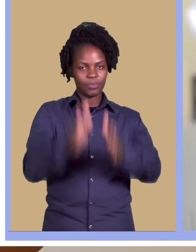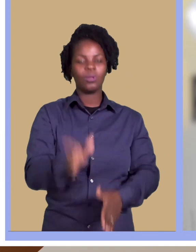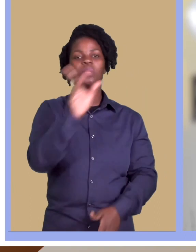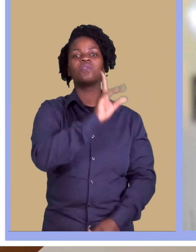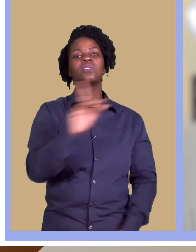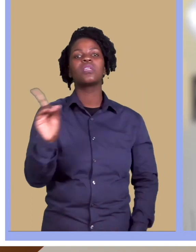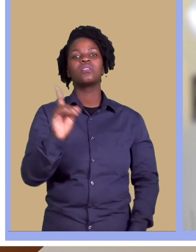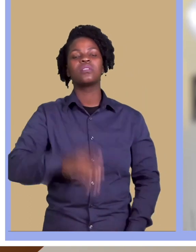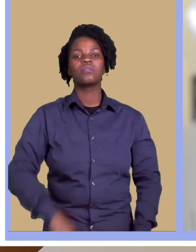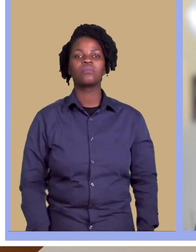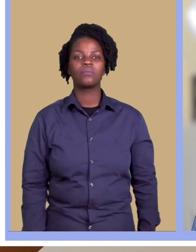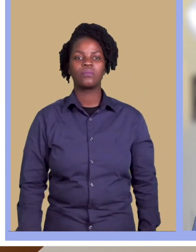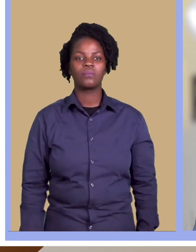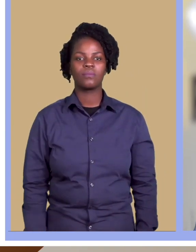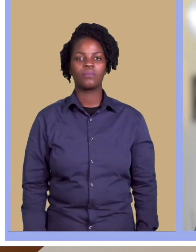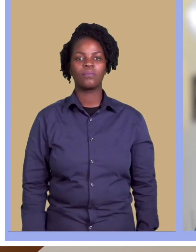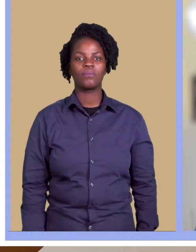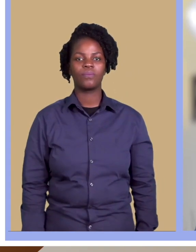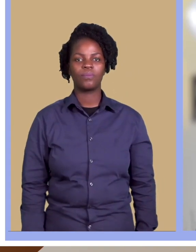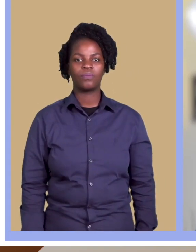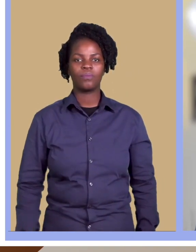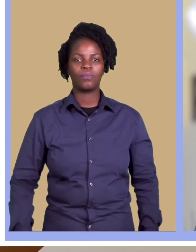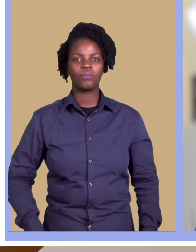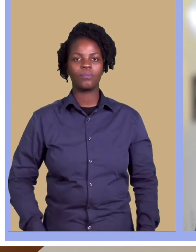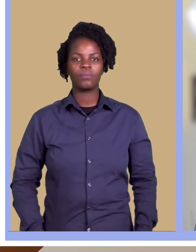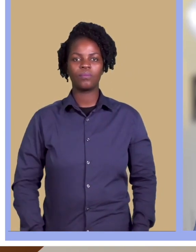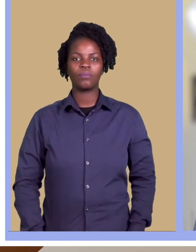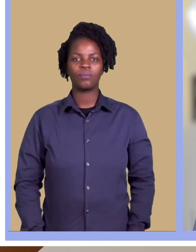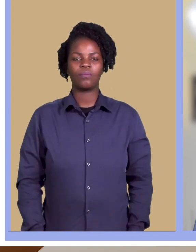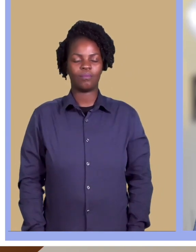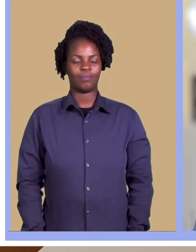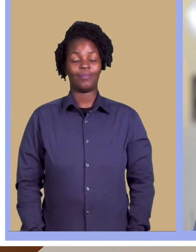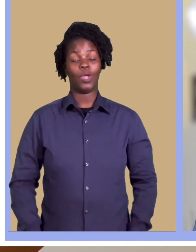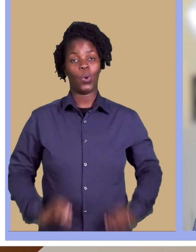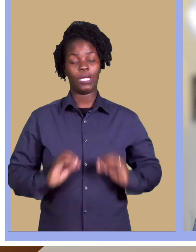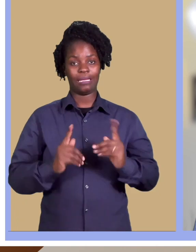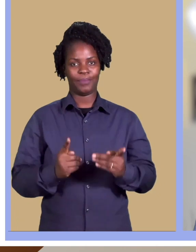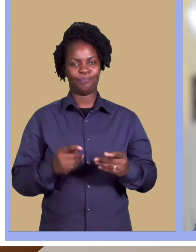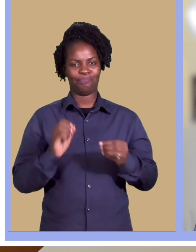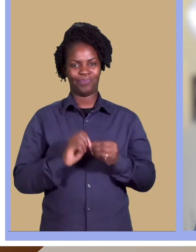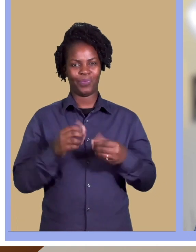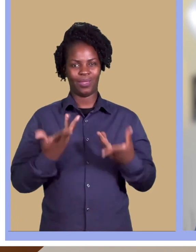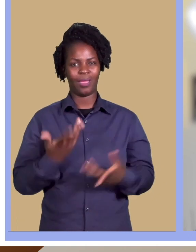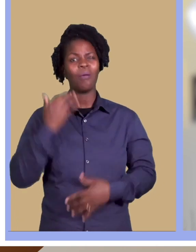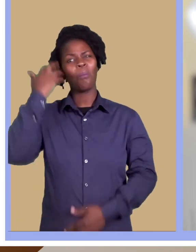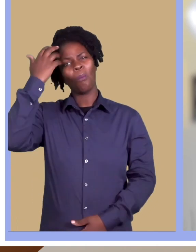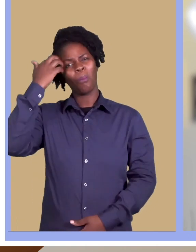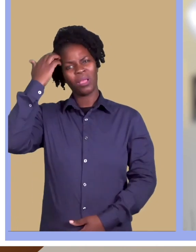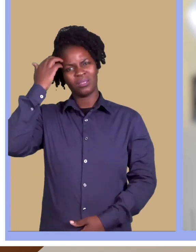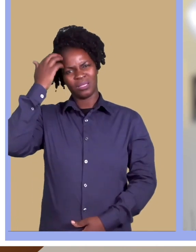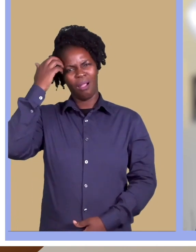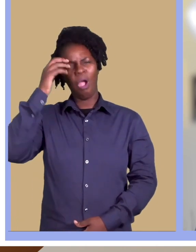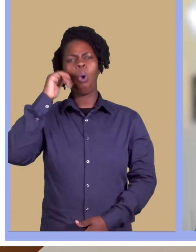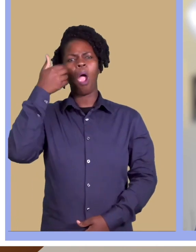vamos pensar, se calhar, bom, depois da aprovação, pode ajudar a questão das